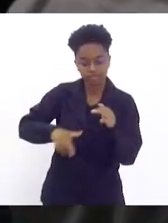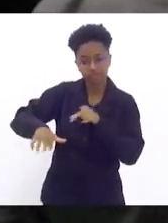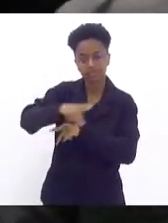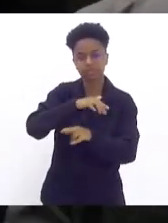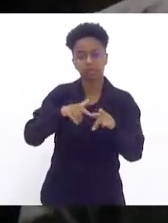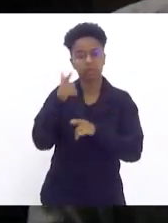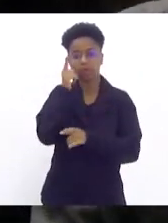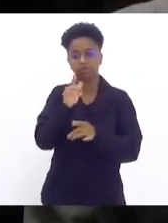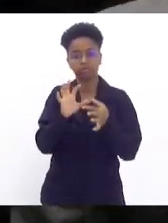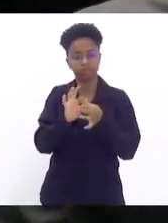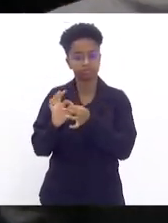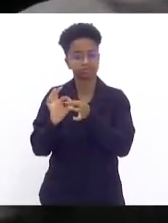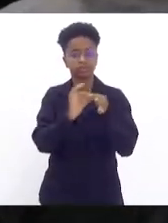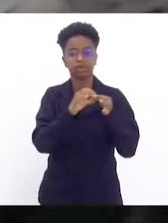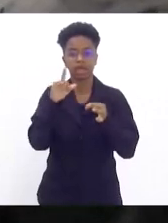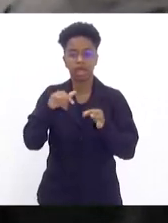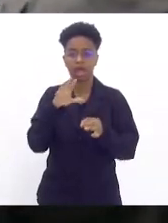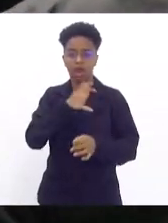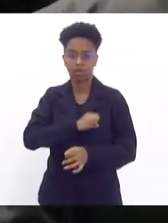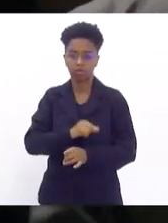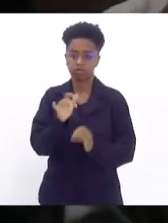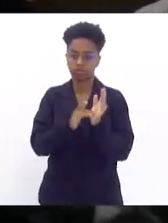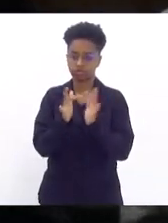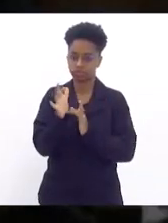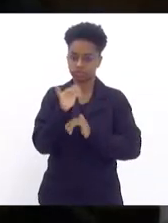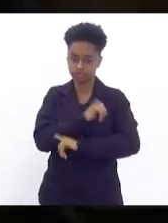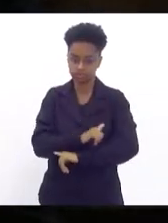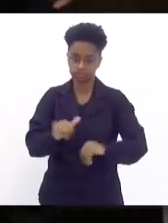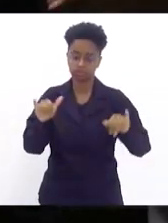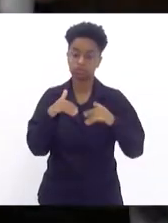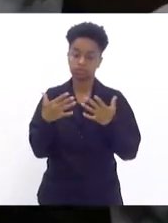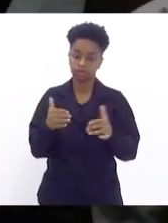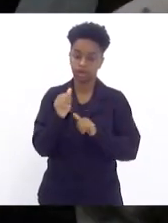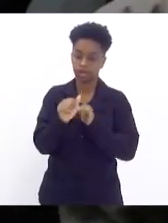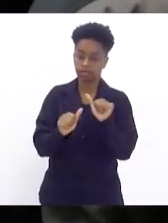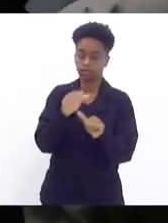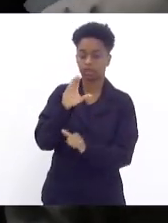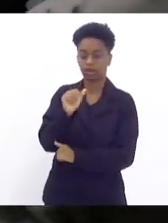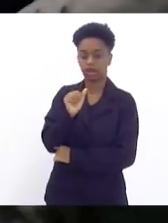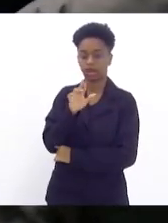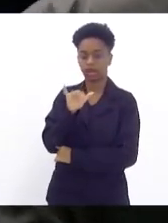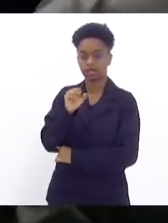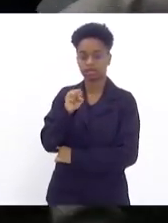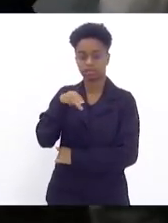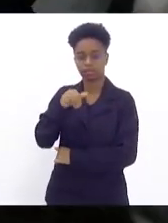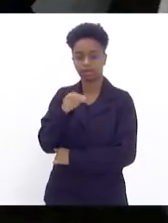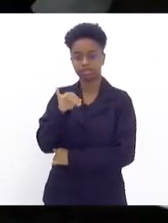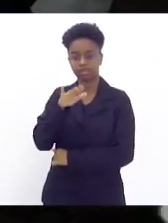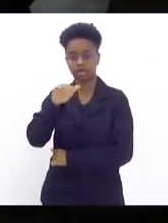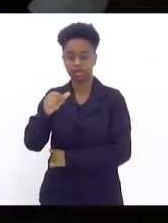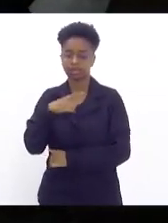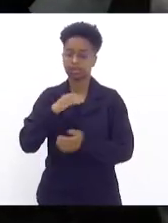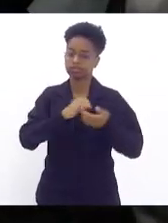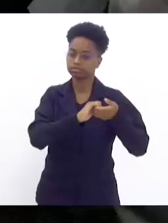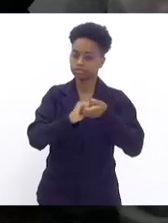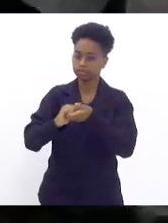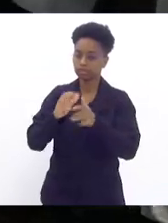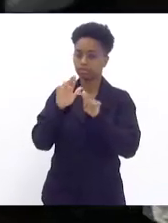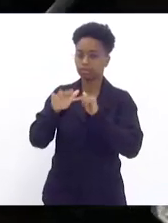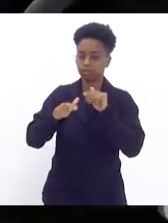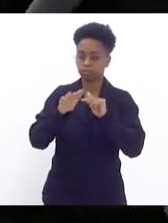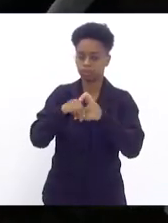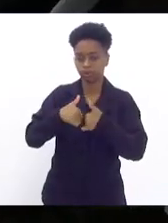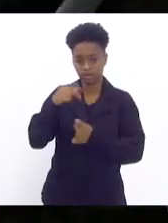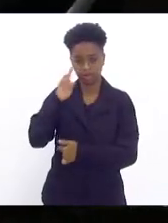a unidade que é o amor que Jesus nos prega por tanto a renovação carismática está sendo agora cada vez mais saudável pela por esta